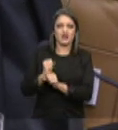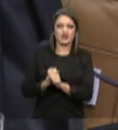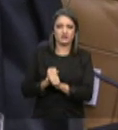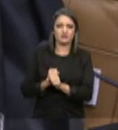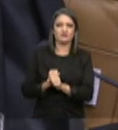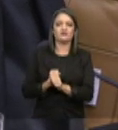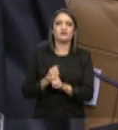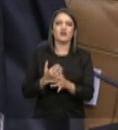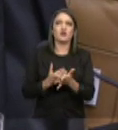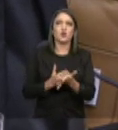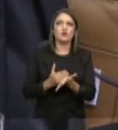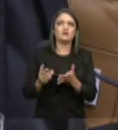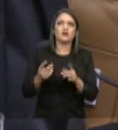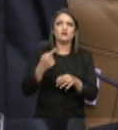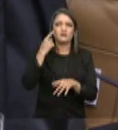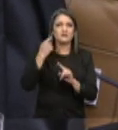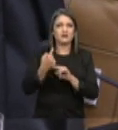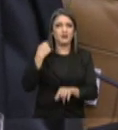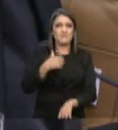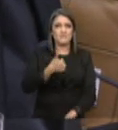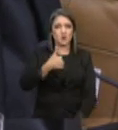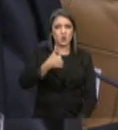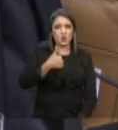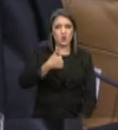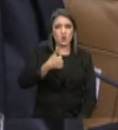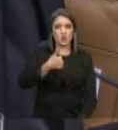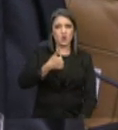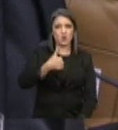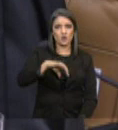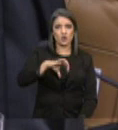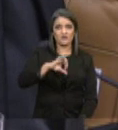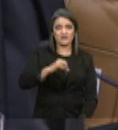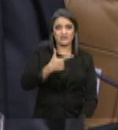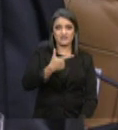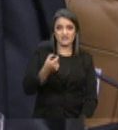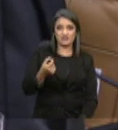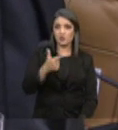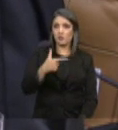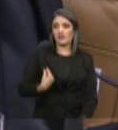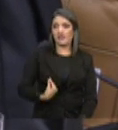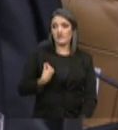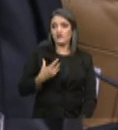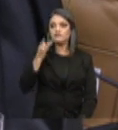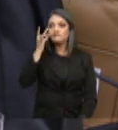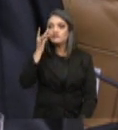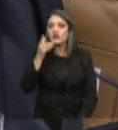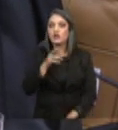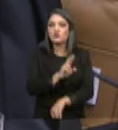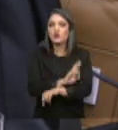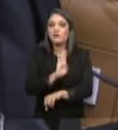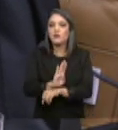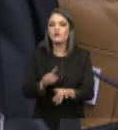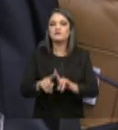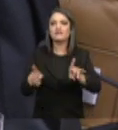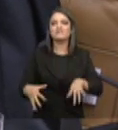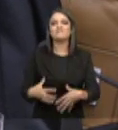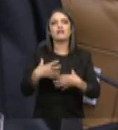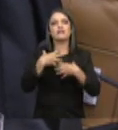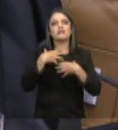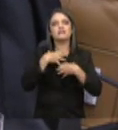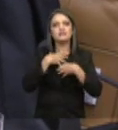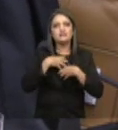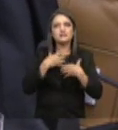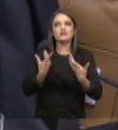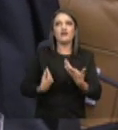sem a presença física de Rui mas com a presença influência permanente nafastável de suas